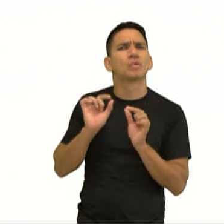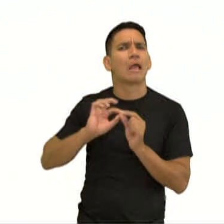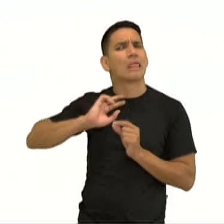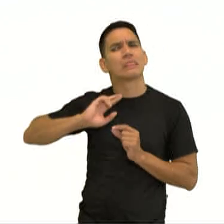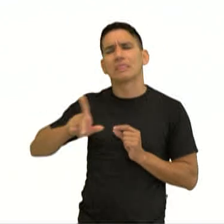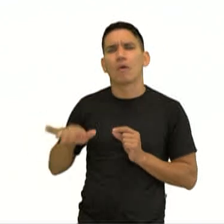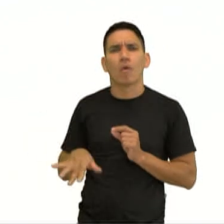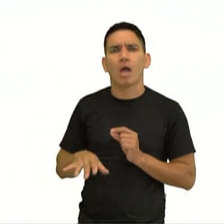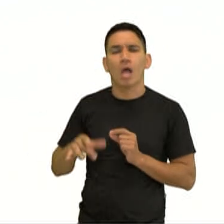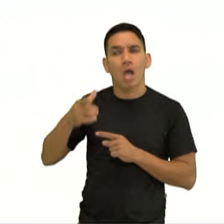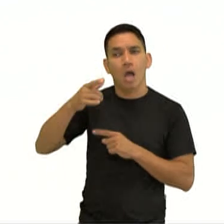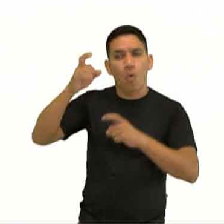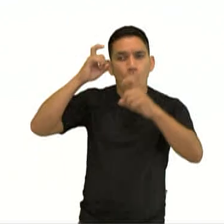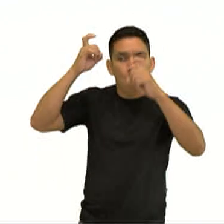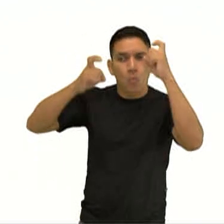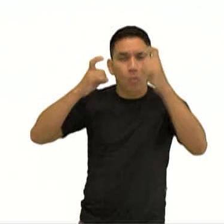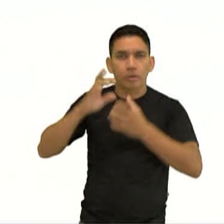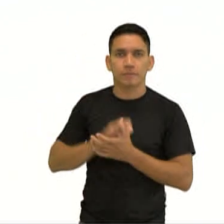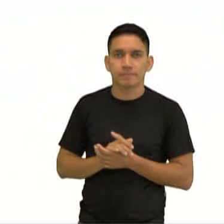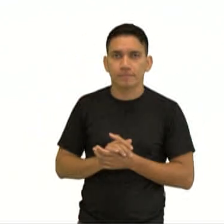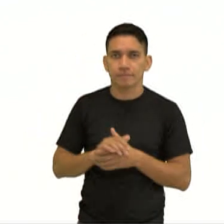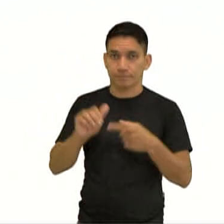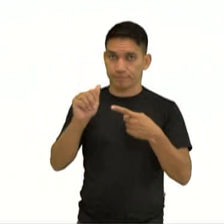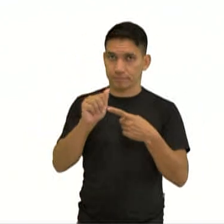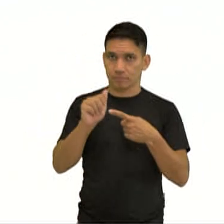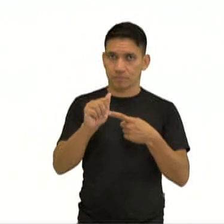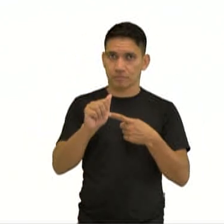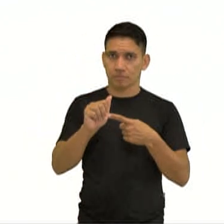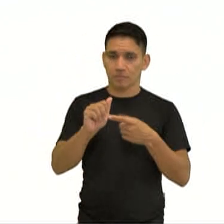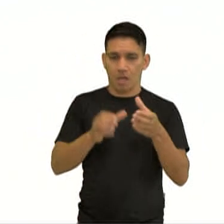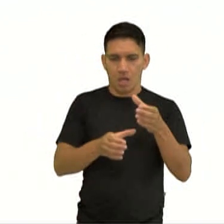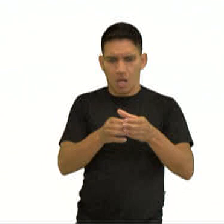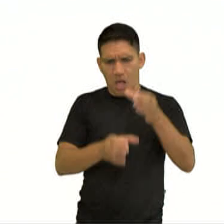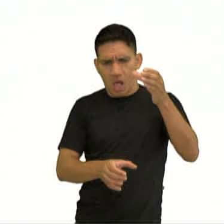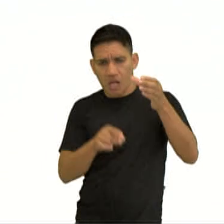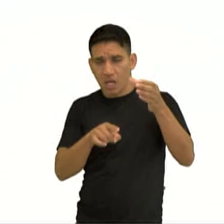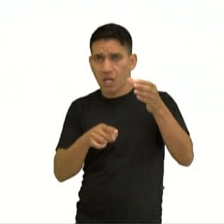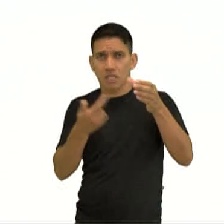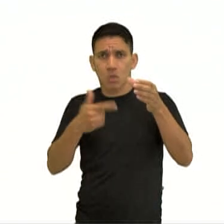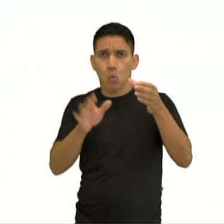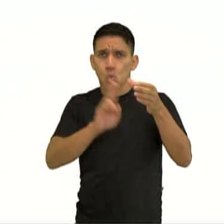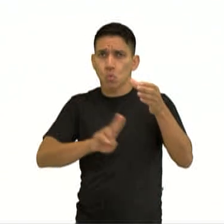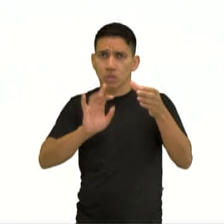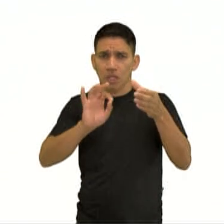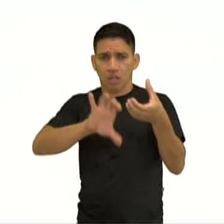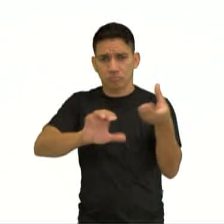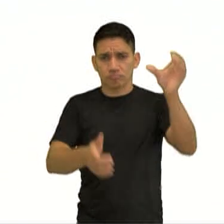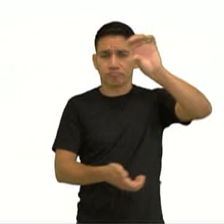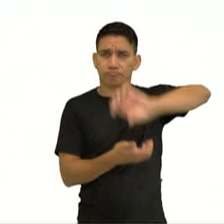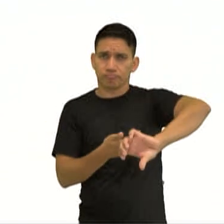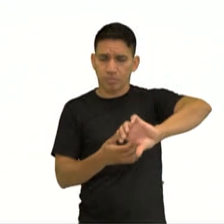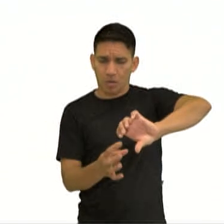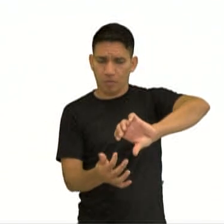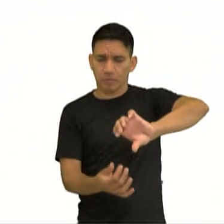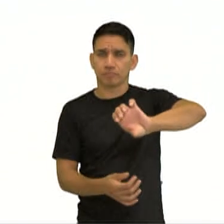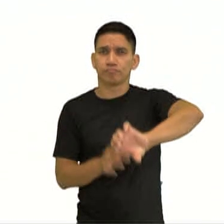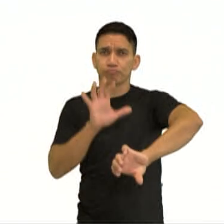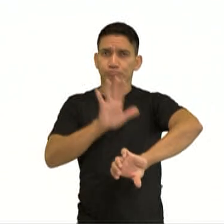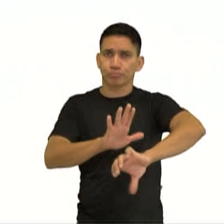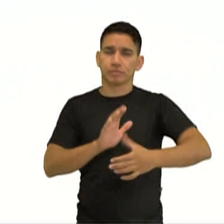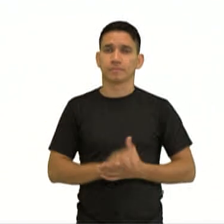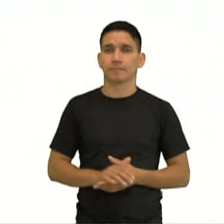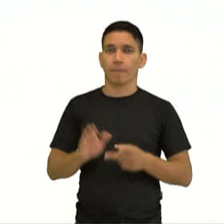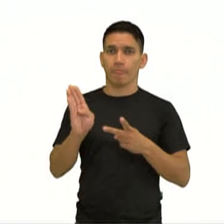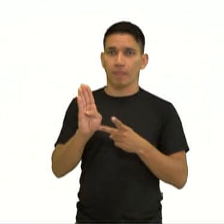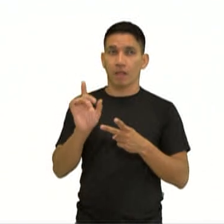precaução. A. Esvaziar as garrafas que não estão em uso e guardá-las de cabeça para baixo. B. Fazer furos nos recipientes a